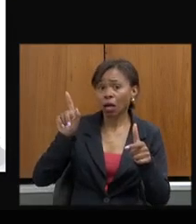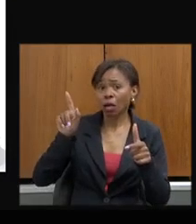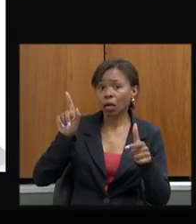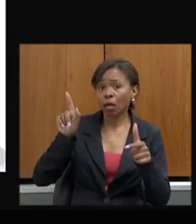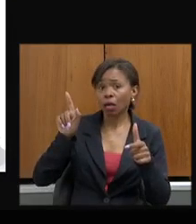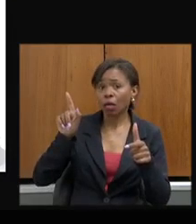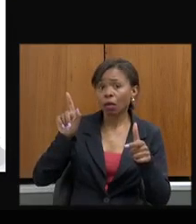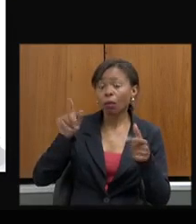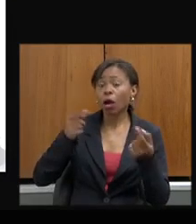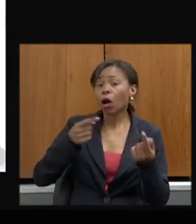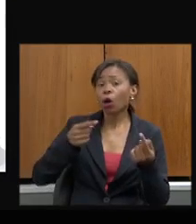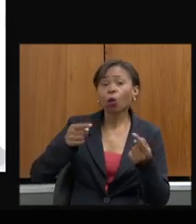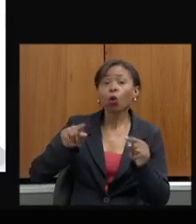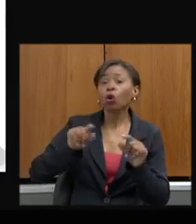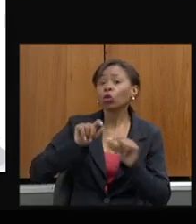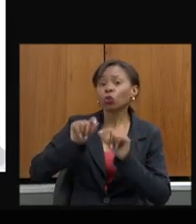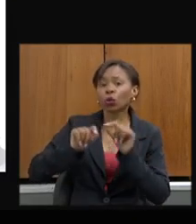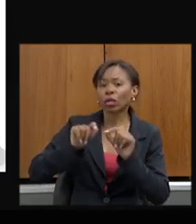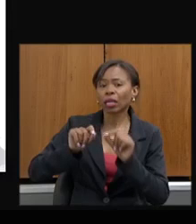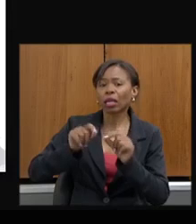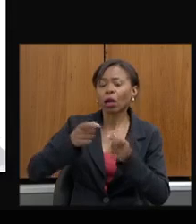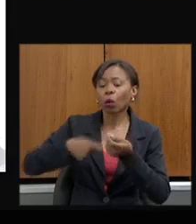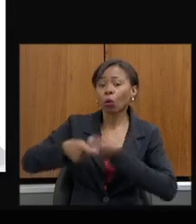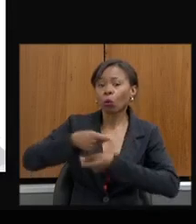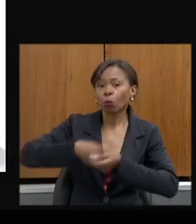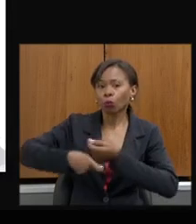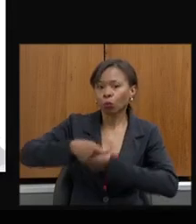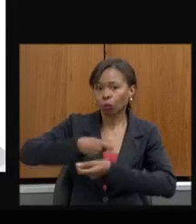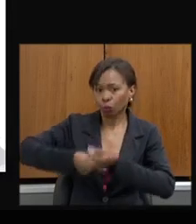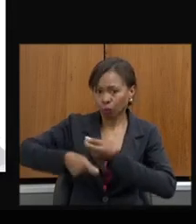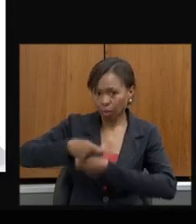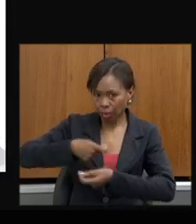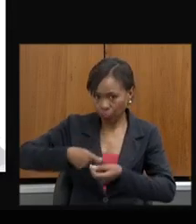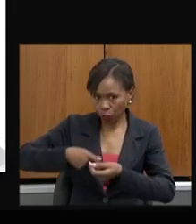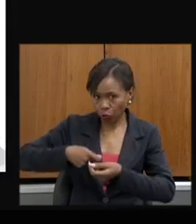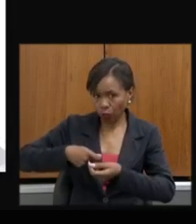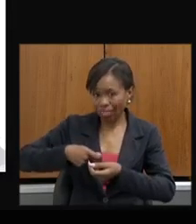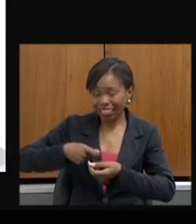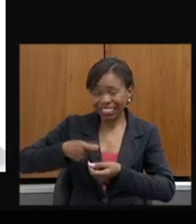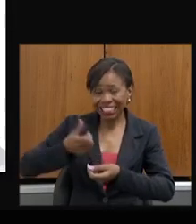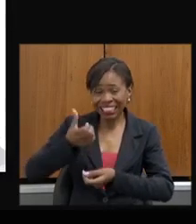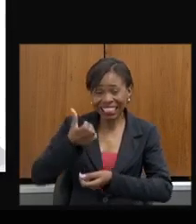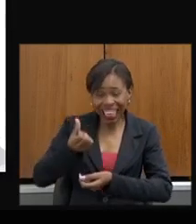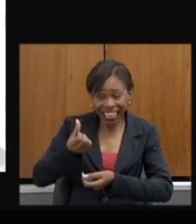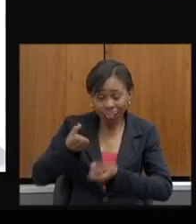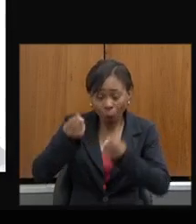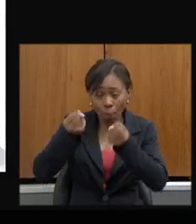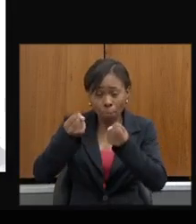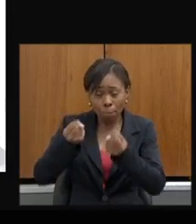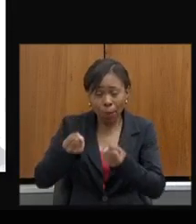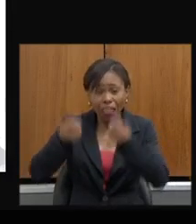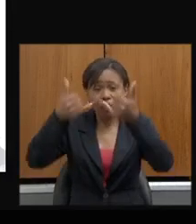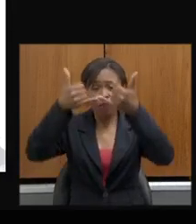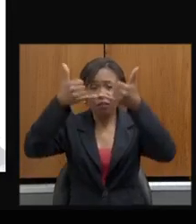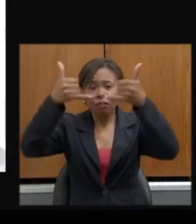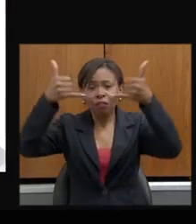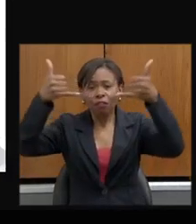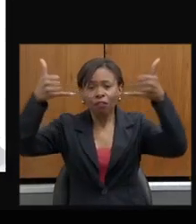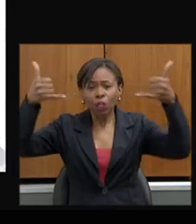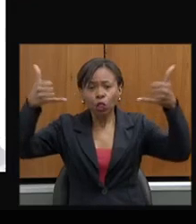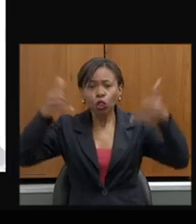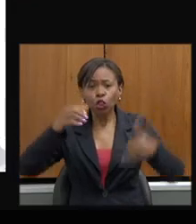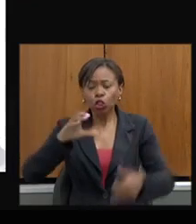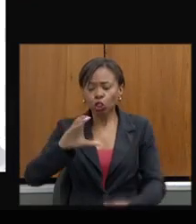no combate à receptação e comercialização de seis toneladas de fios de cobre